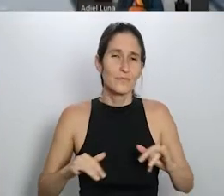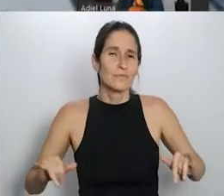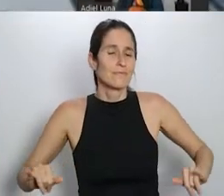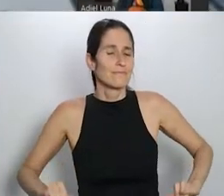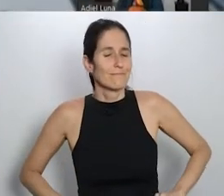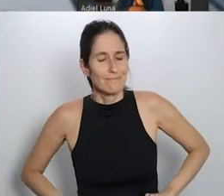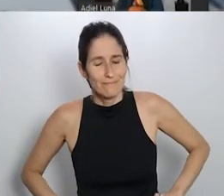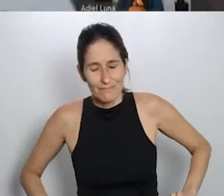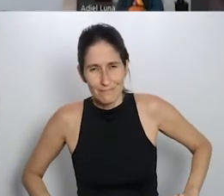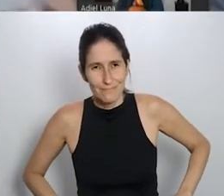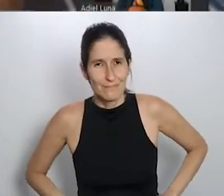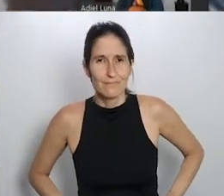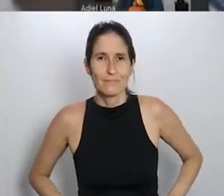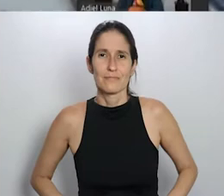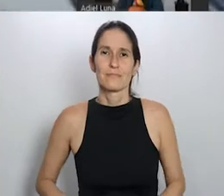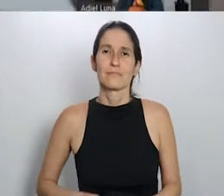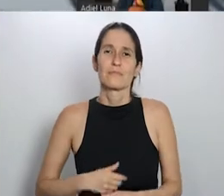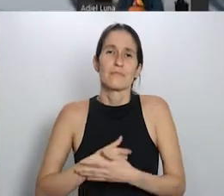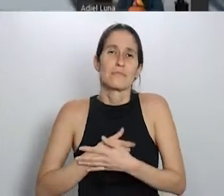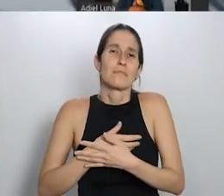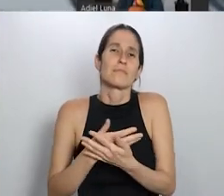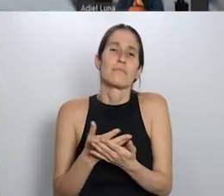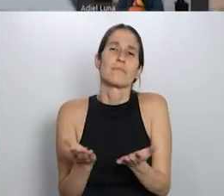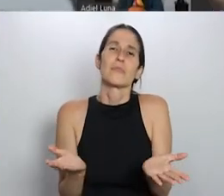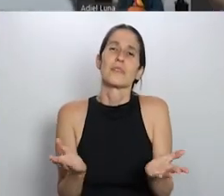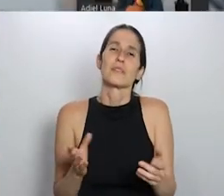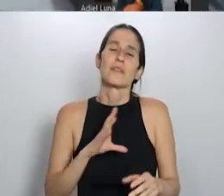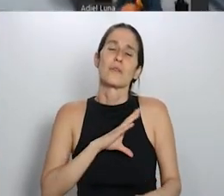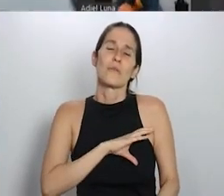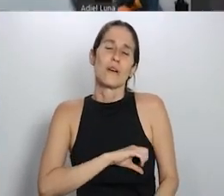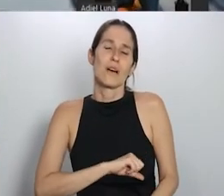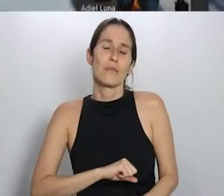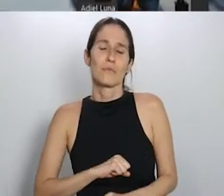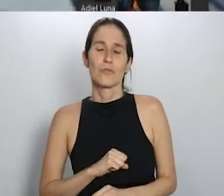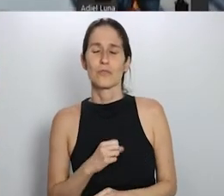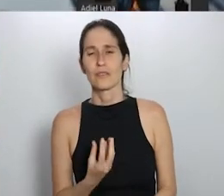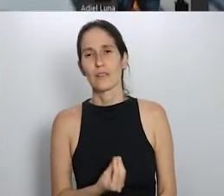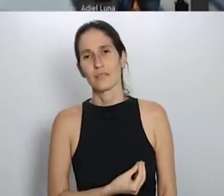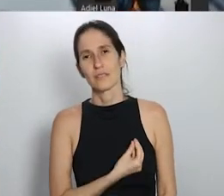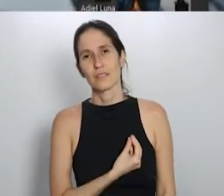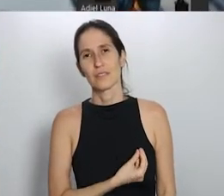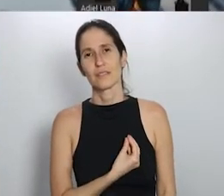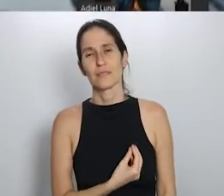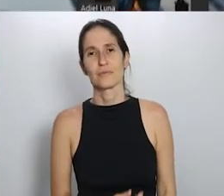se lamentava. Por ter perdido um amor que tanto amava.